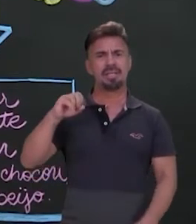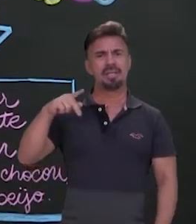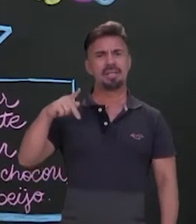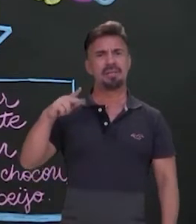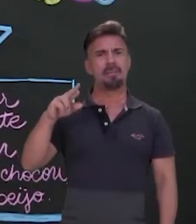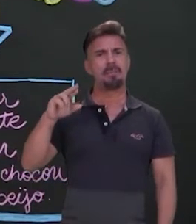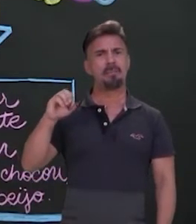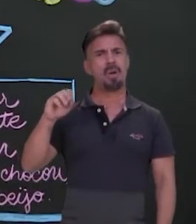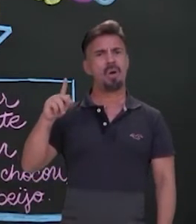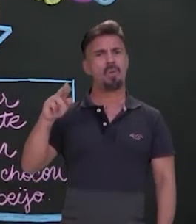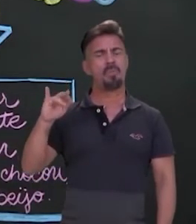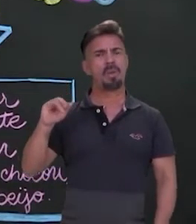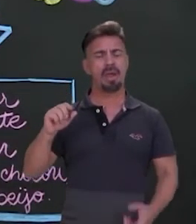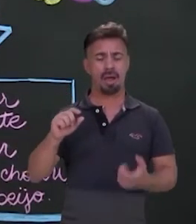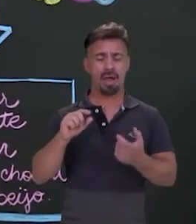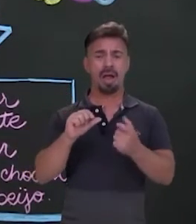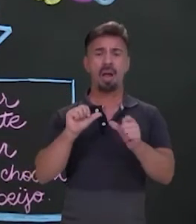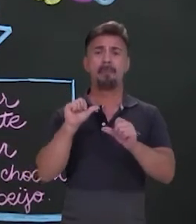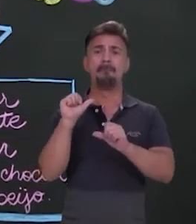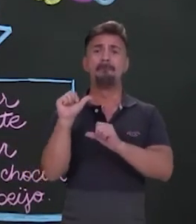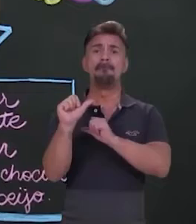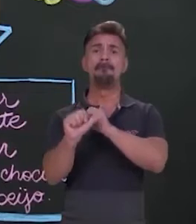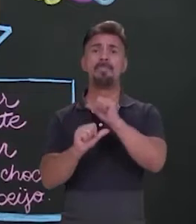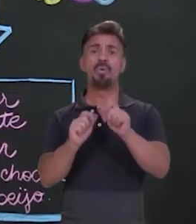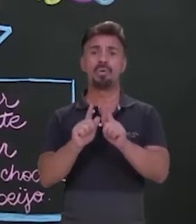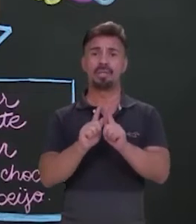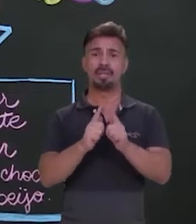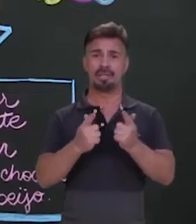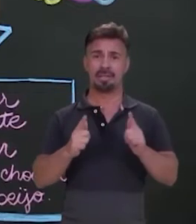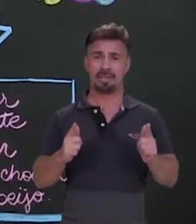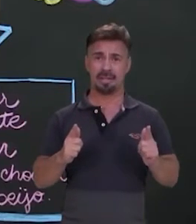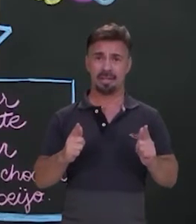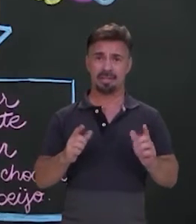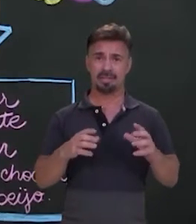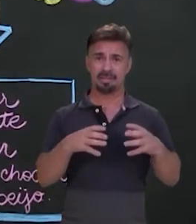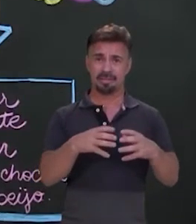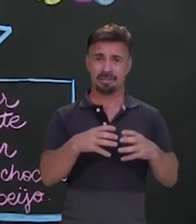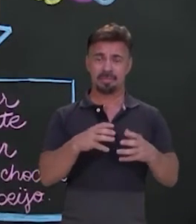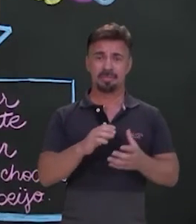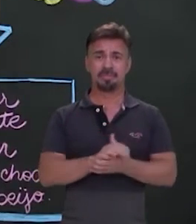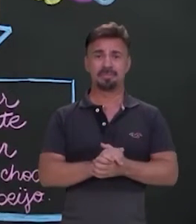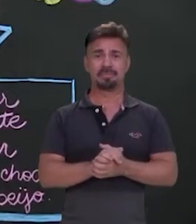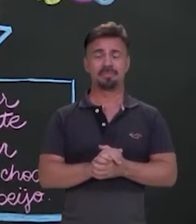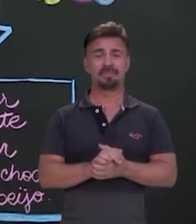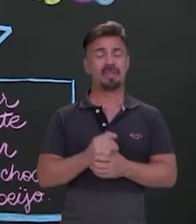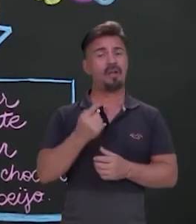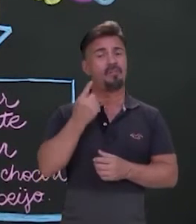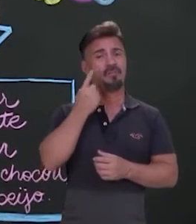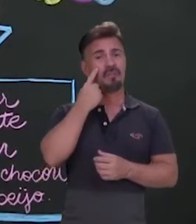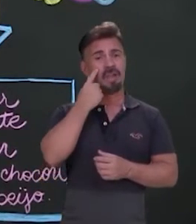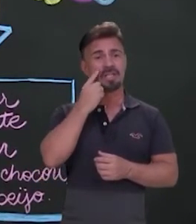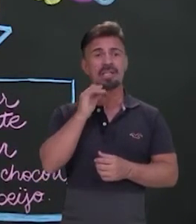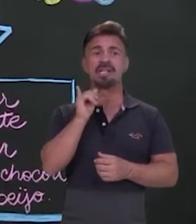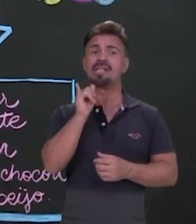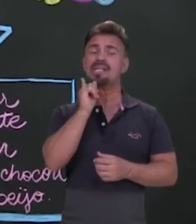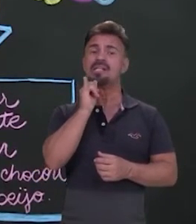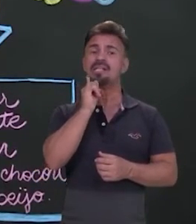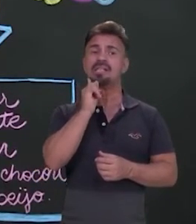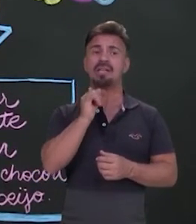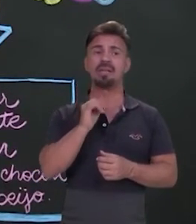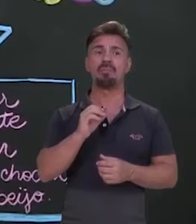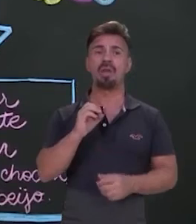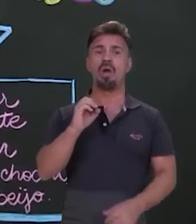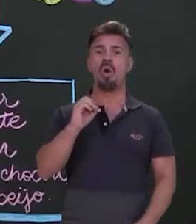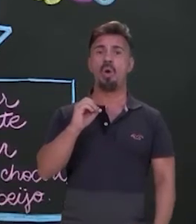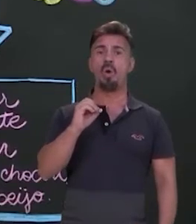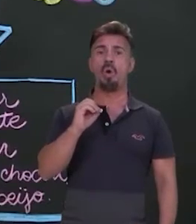imprópria, as palavras mudam de classe gramatical. Olha só como isso acontece. Perceba que nesse exemplo eu tenho